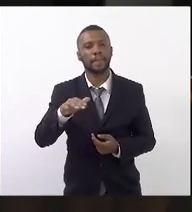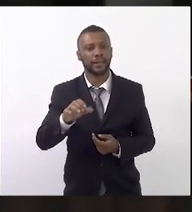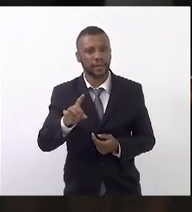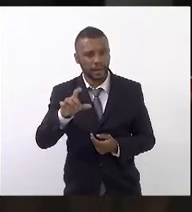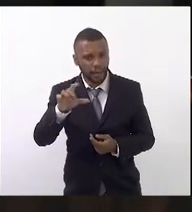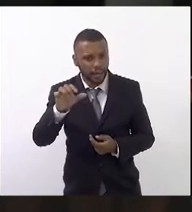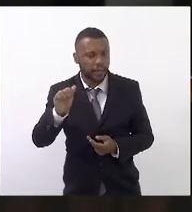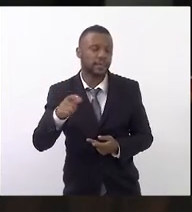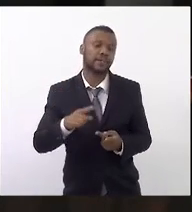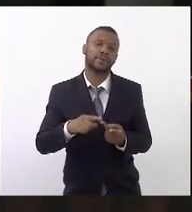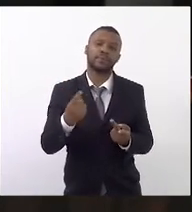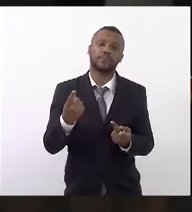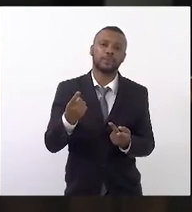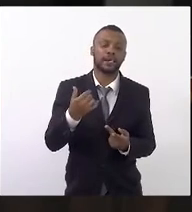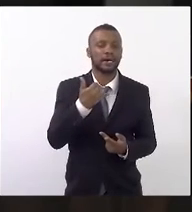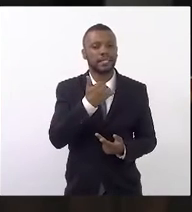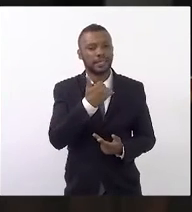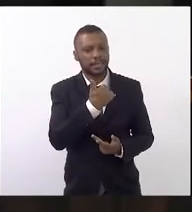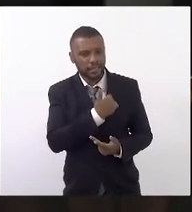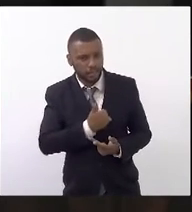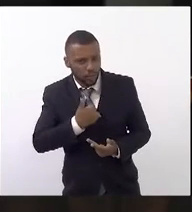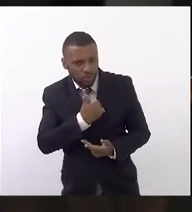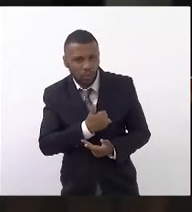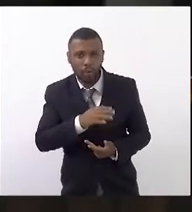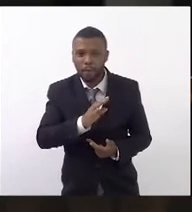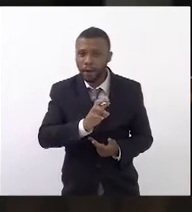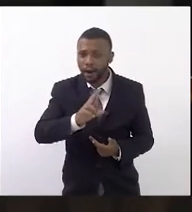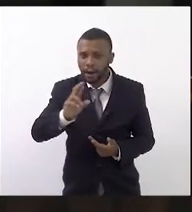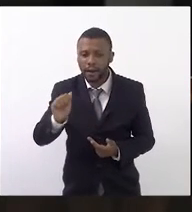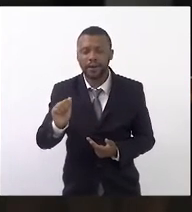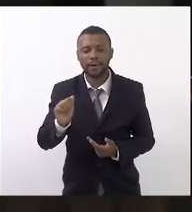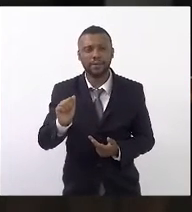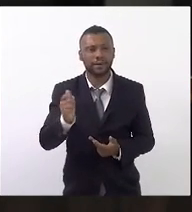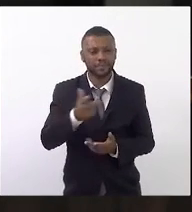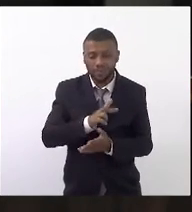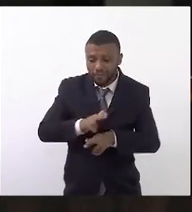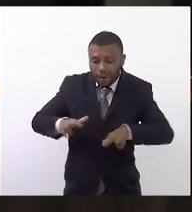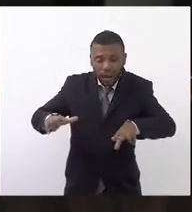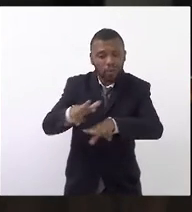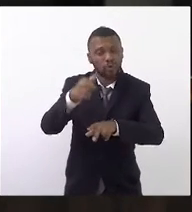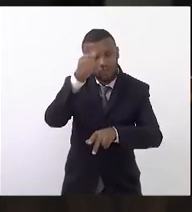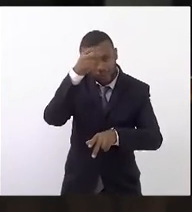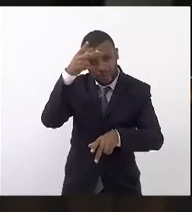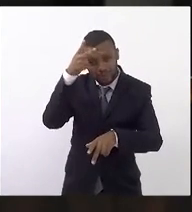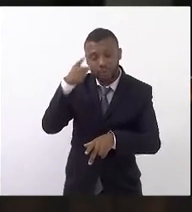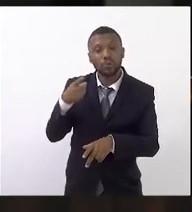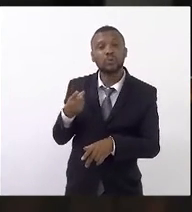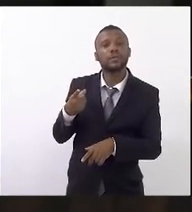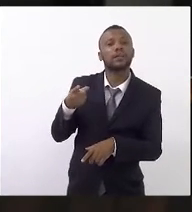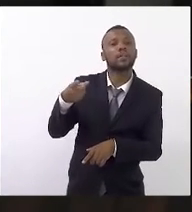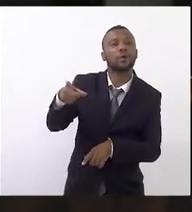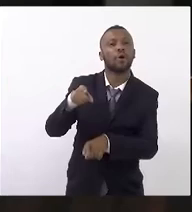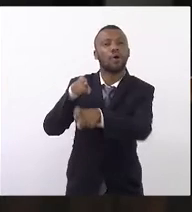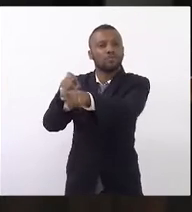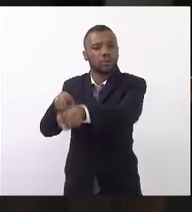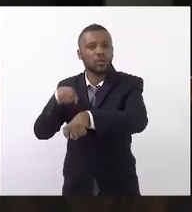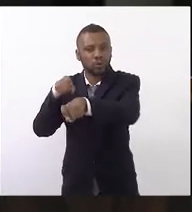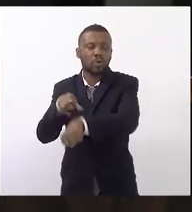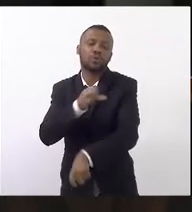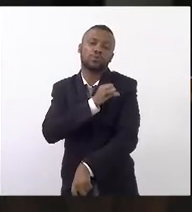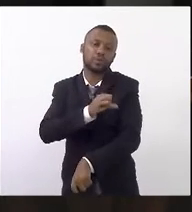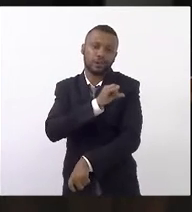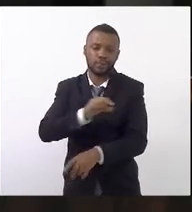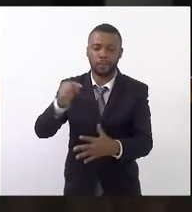João da Barra, São Sebastião do Alto, Trajano de Moraes e Trajano de Moraes.